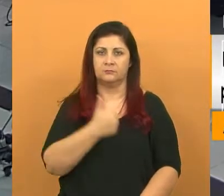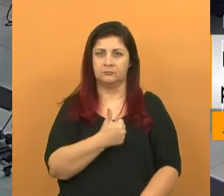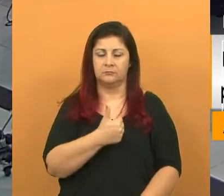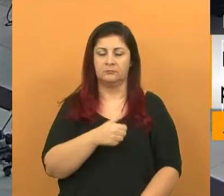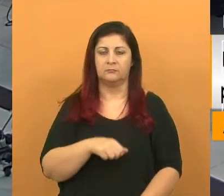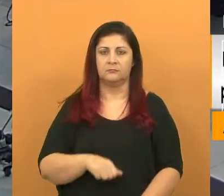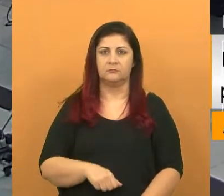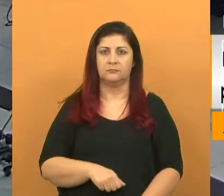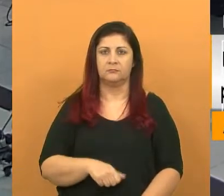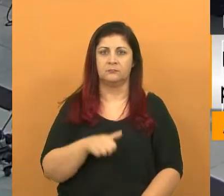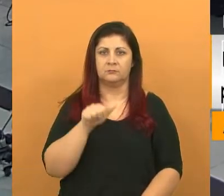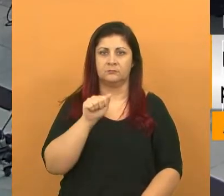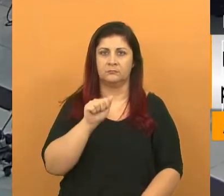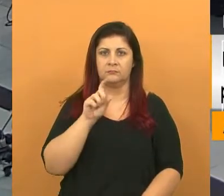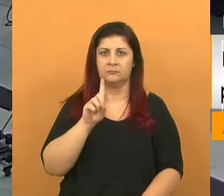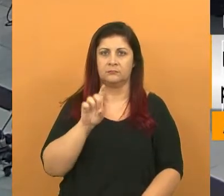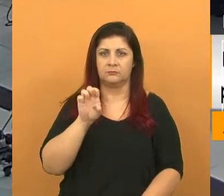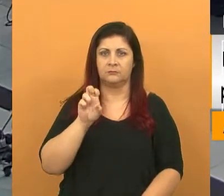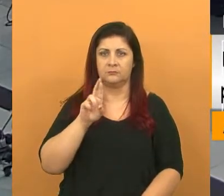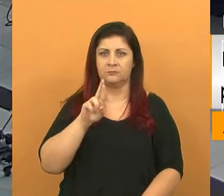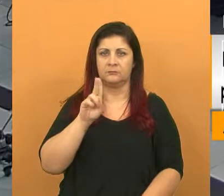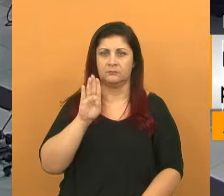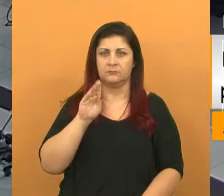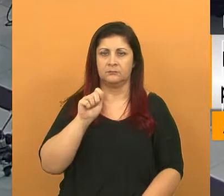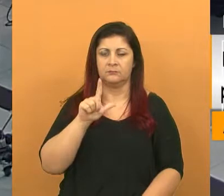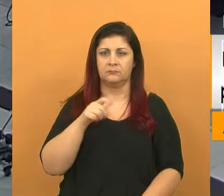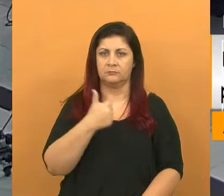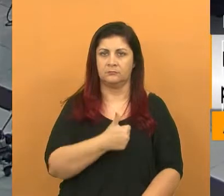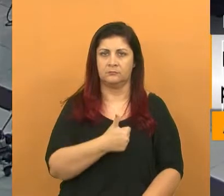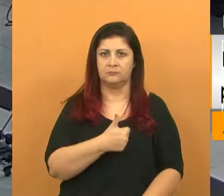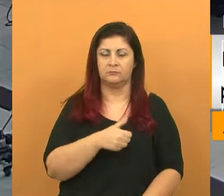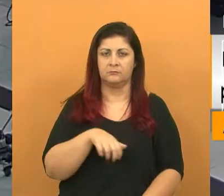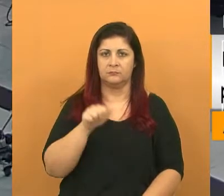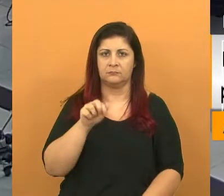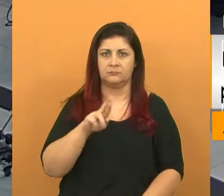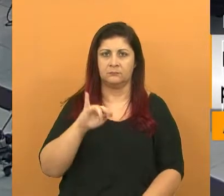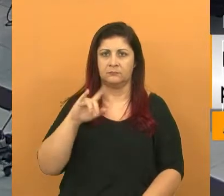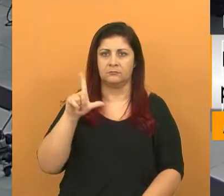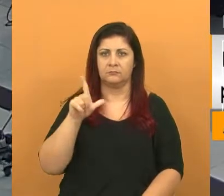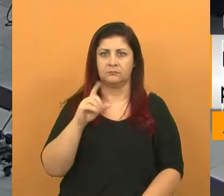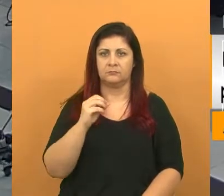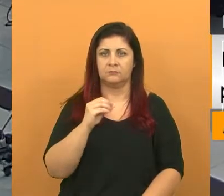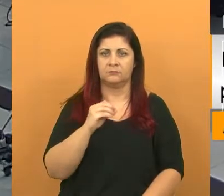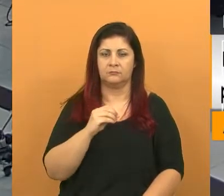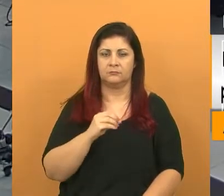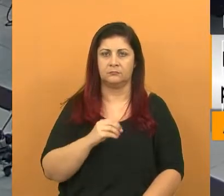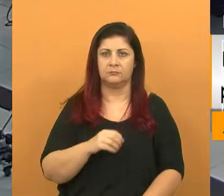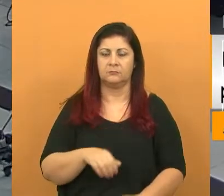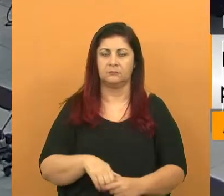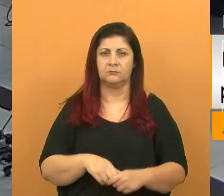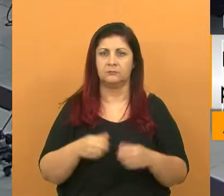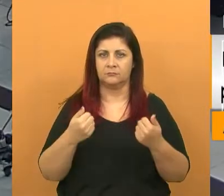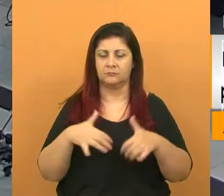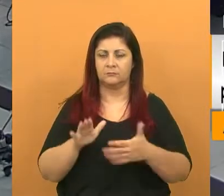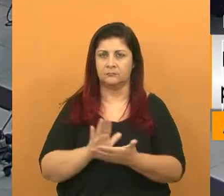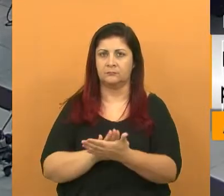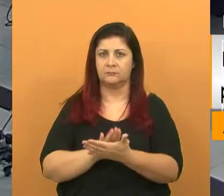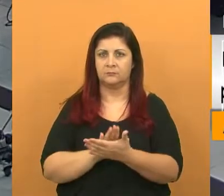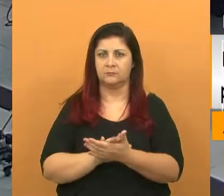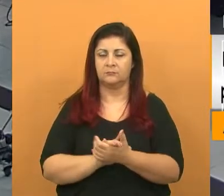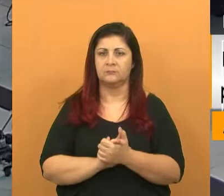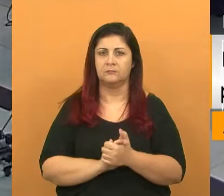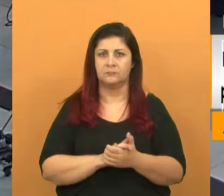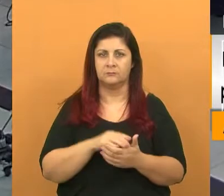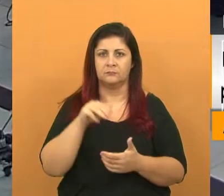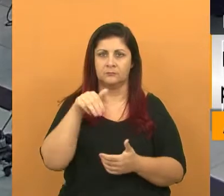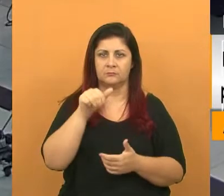Como vota a vereadora Derbal Sodré? Favorável. Como vota a vereadora Arildo Batista? Justificando meu voto, parabenizando aí a autora do